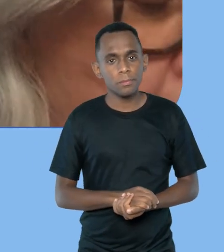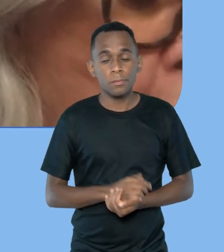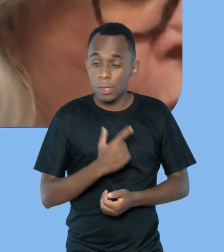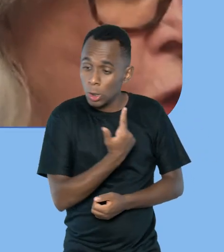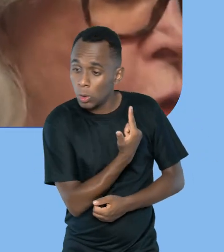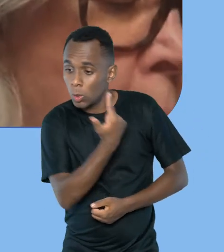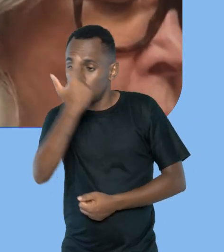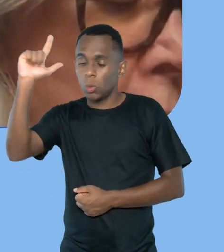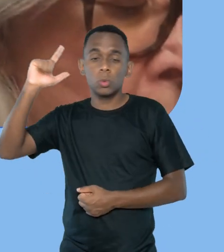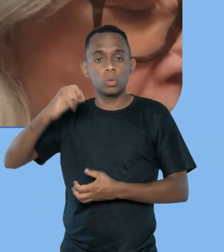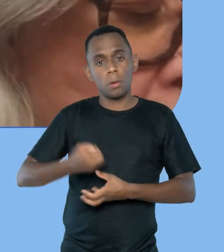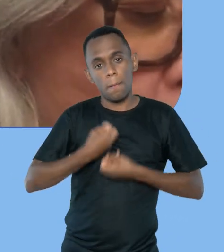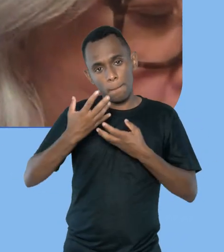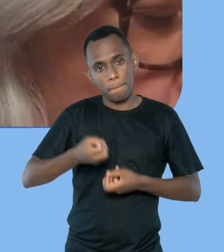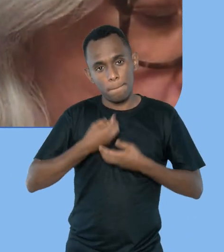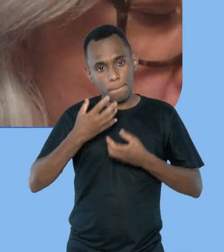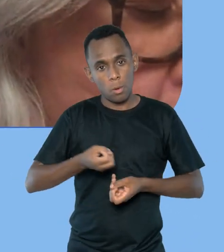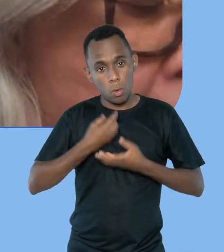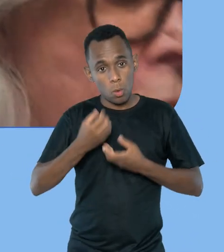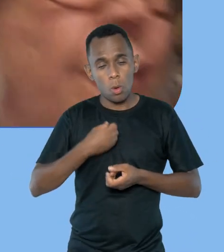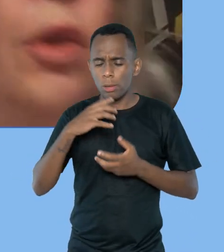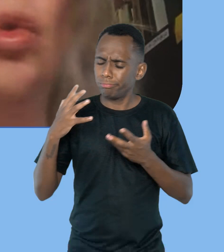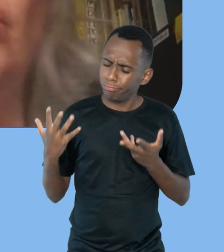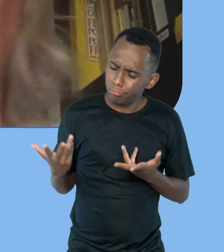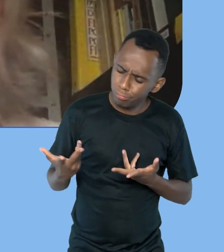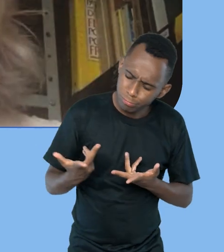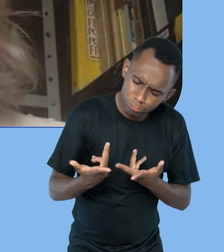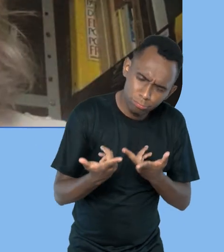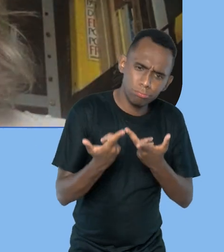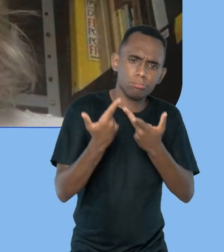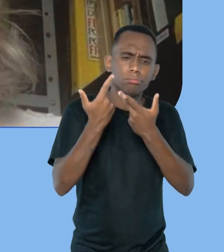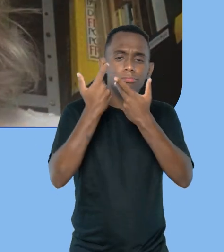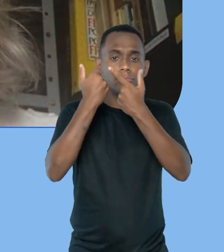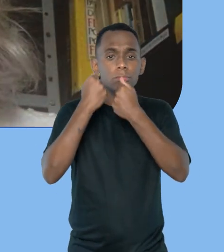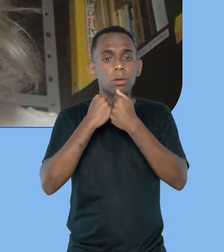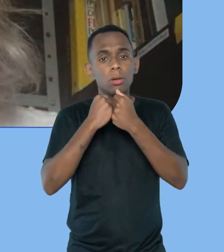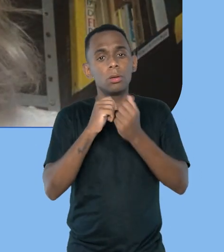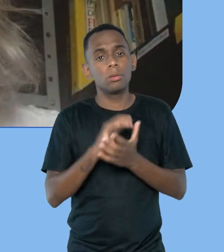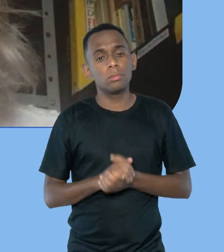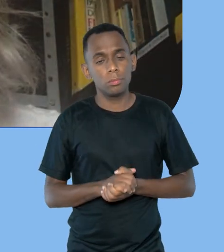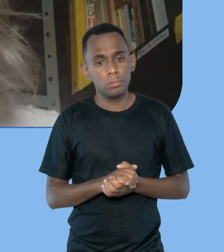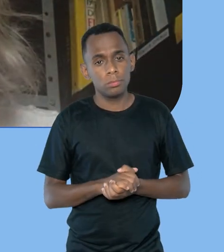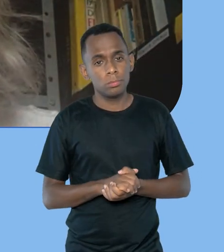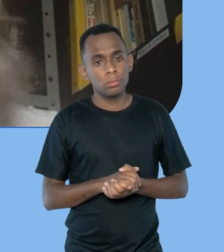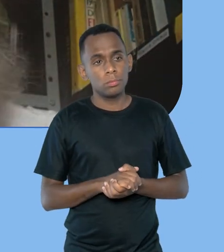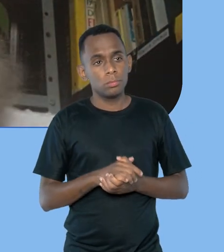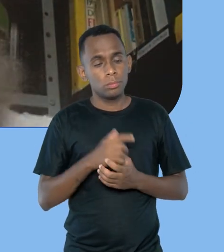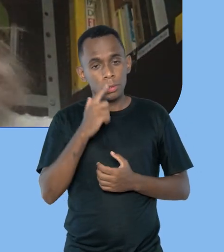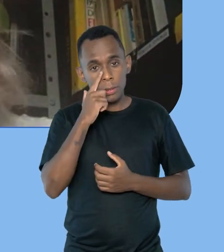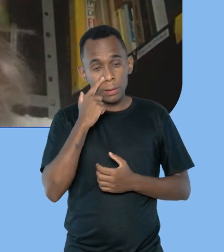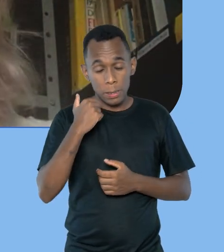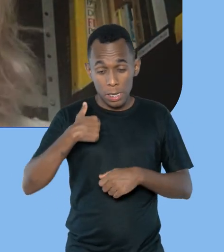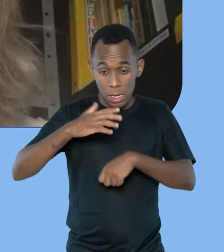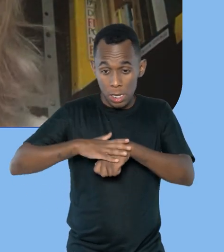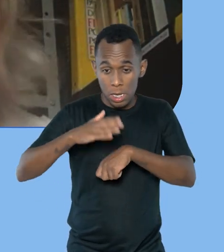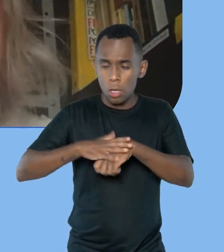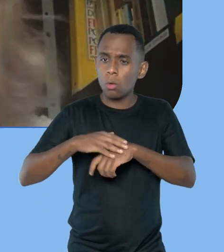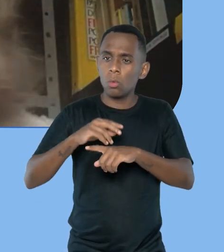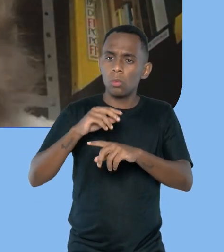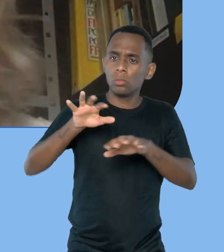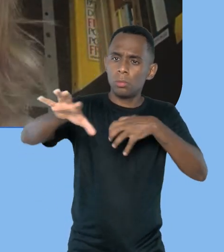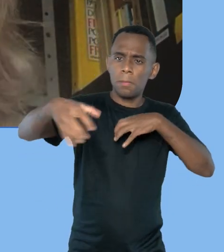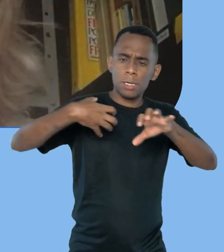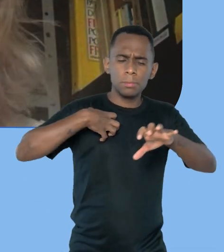obra, outro poema, é um poema maravilhoso do Leminski, chamado Contra Narciso, que eu me vejo no